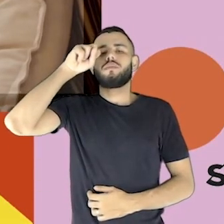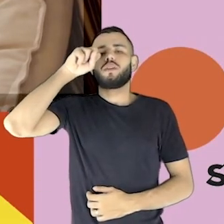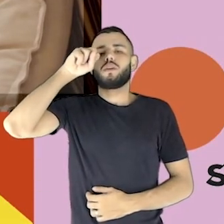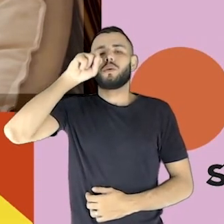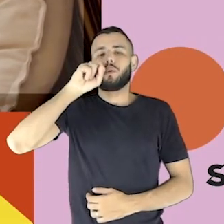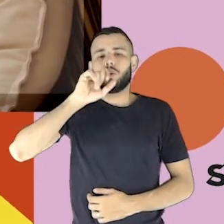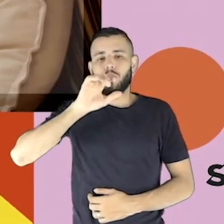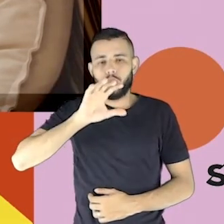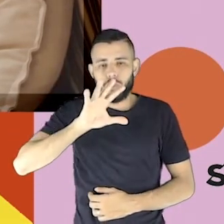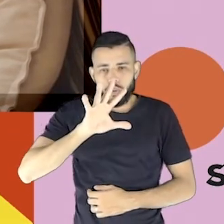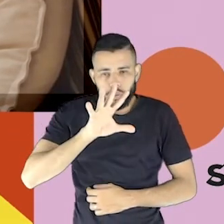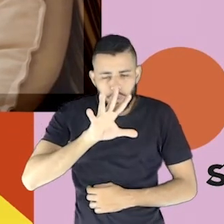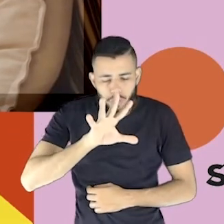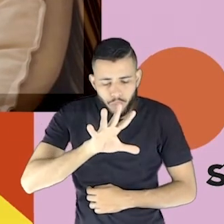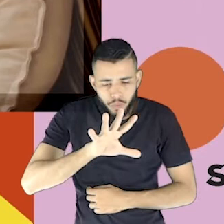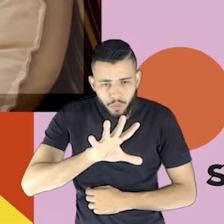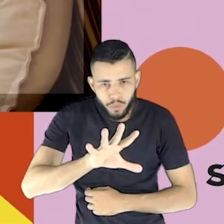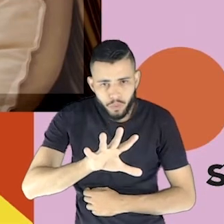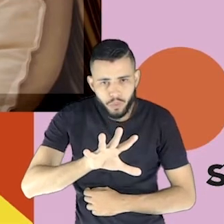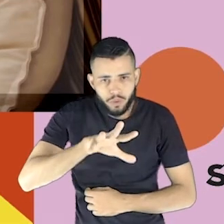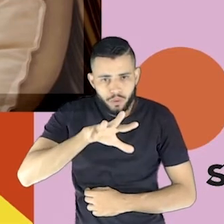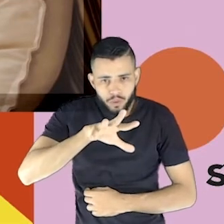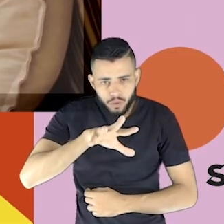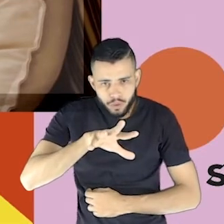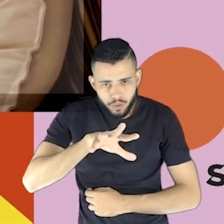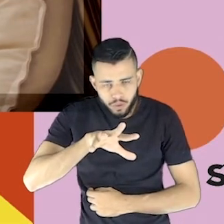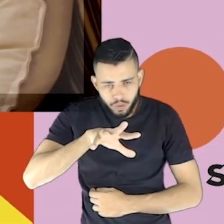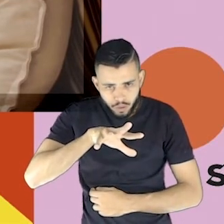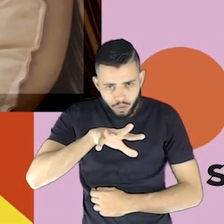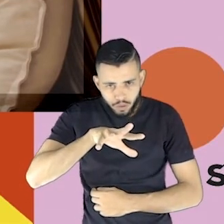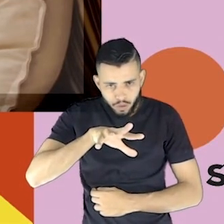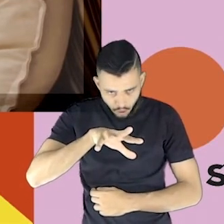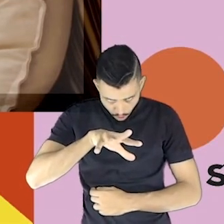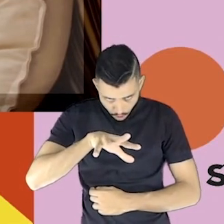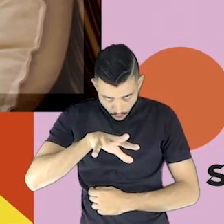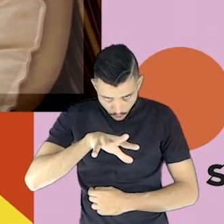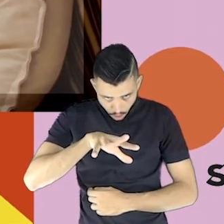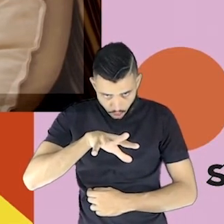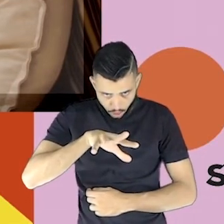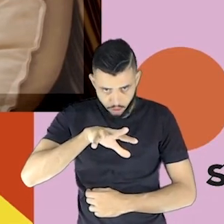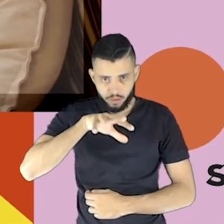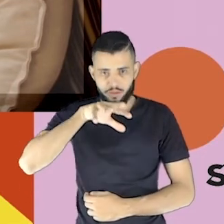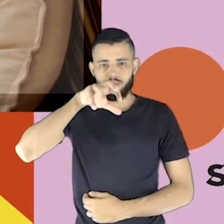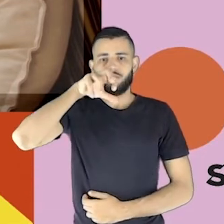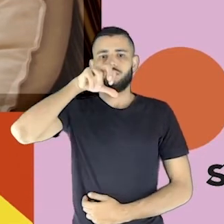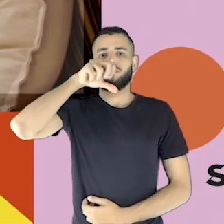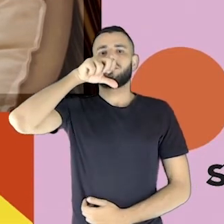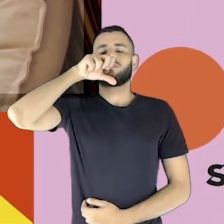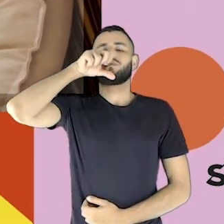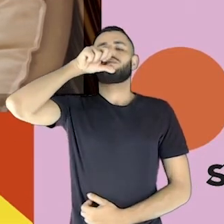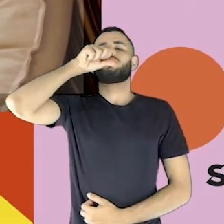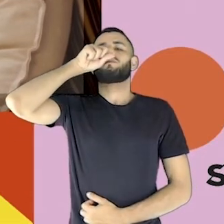E vai movimentando na tua respiração, cortando a tua coluna, o tronco. Inspira, abre.